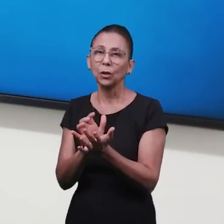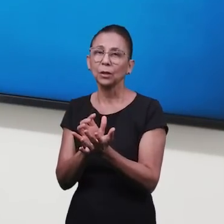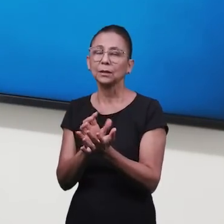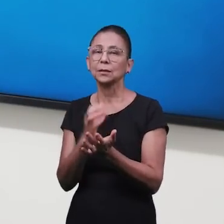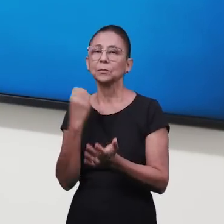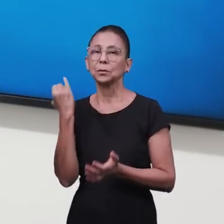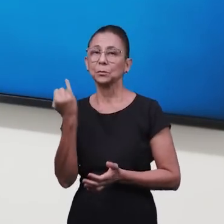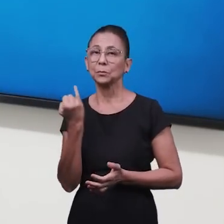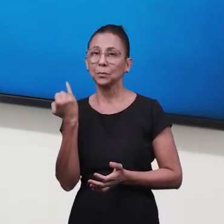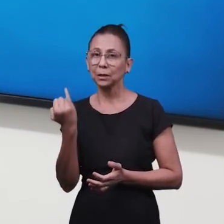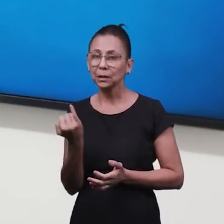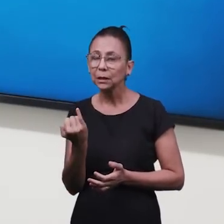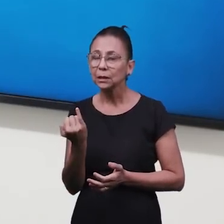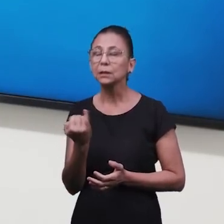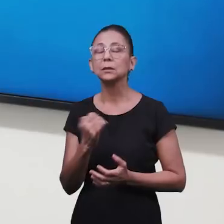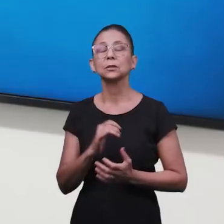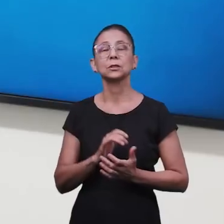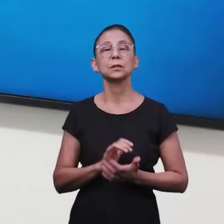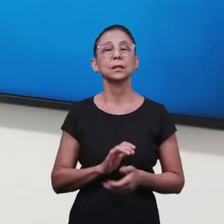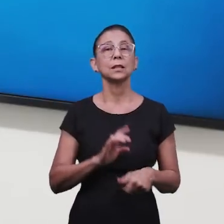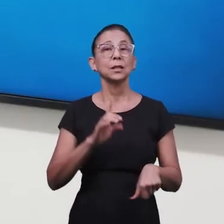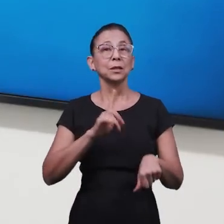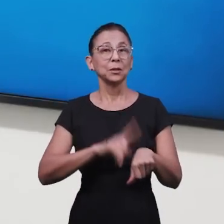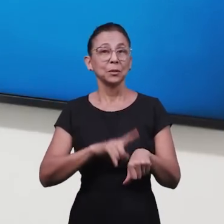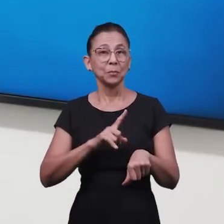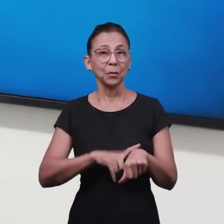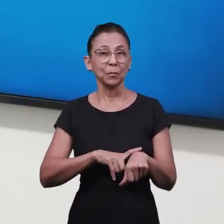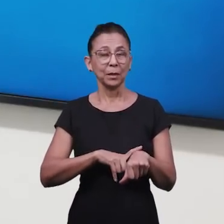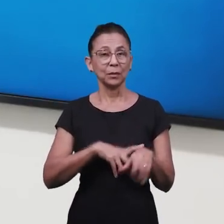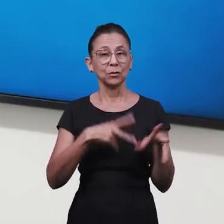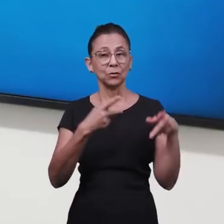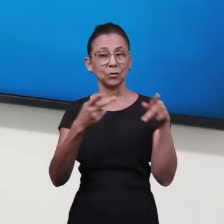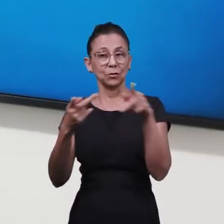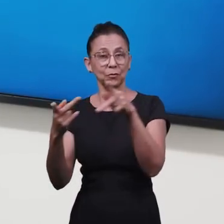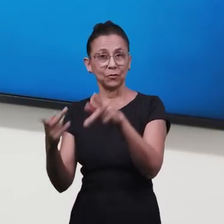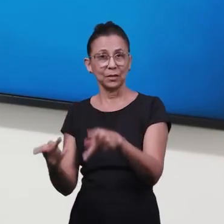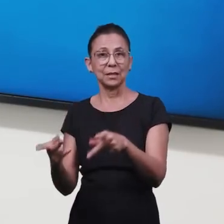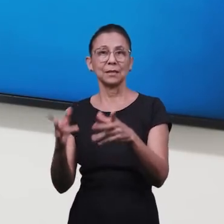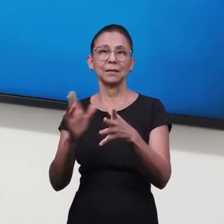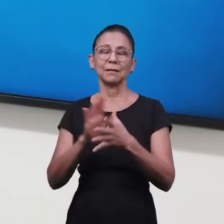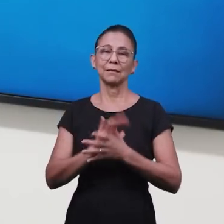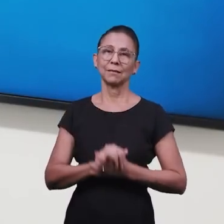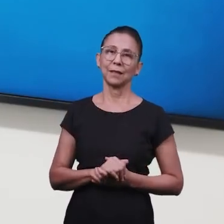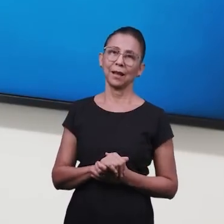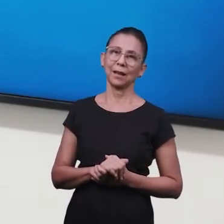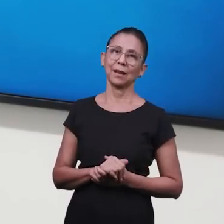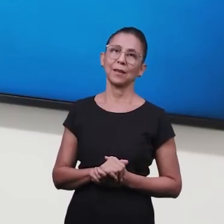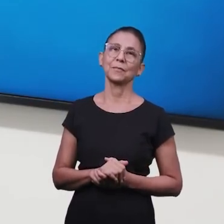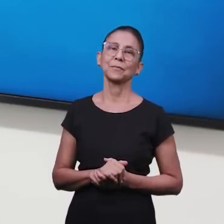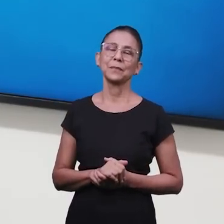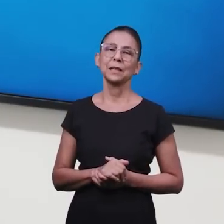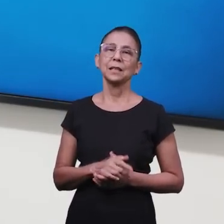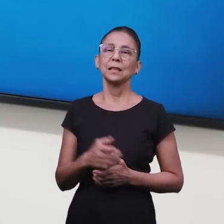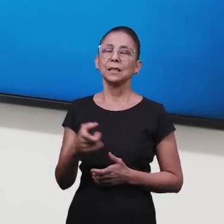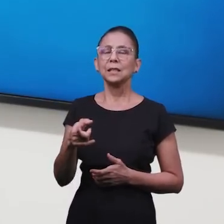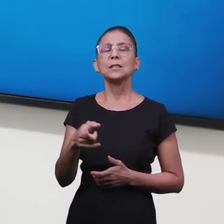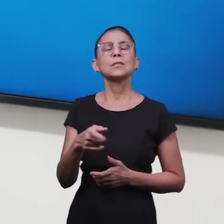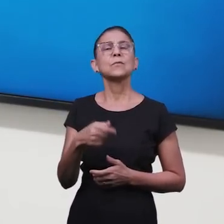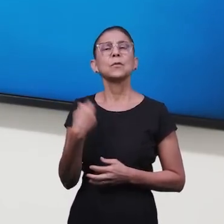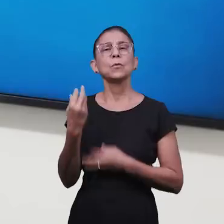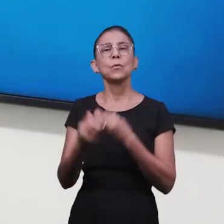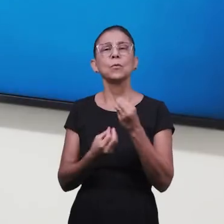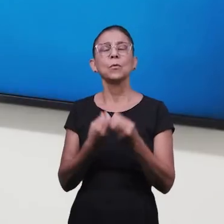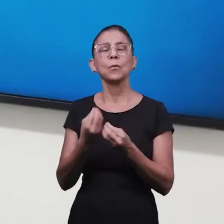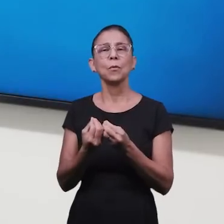de cuidados. Muitas vezes no tempo da visita no lar do idoso, há um tempo que não há na igreja, é possível conhecer como